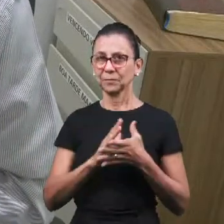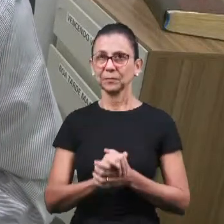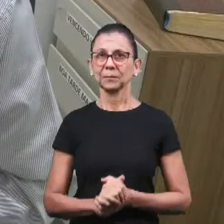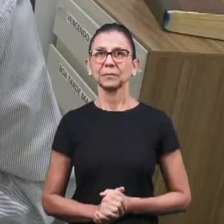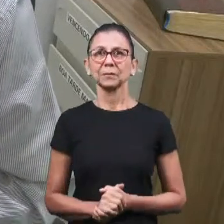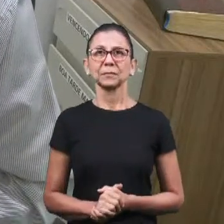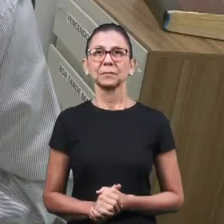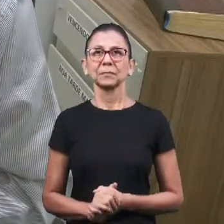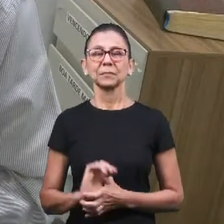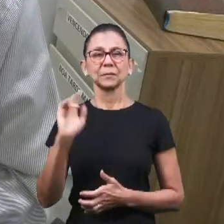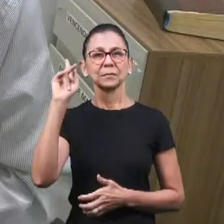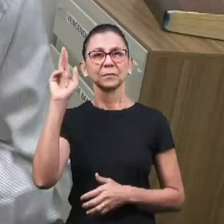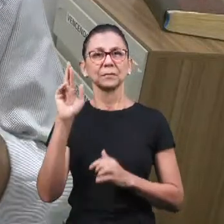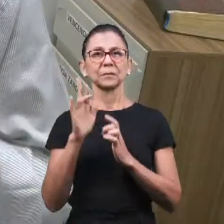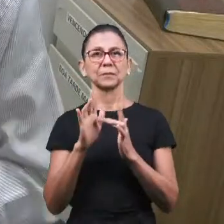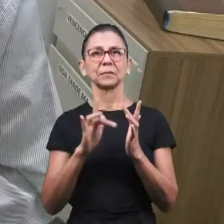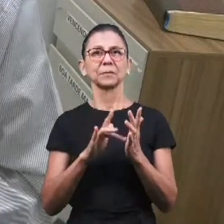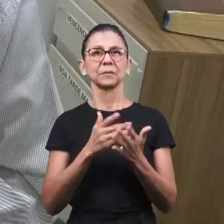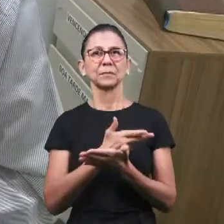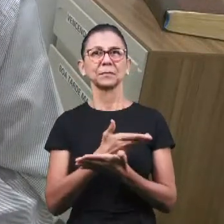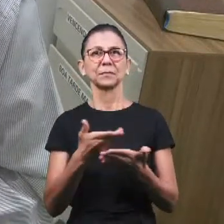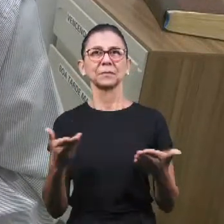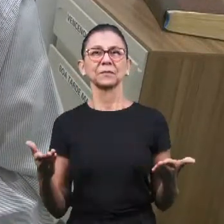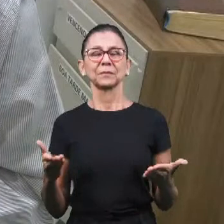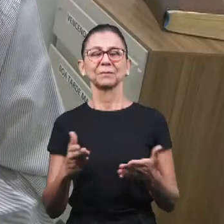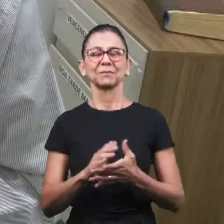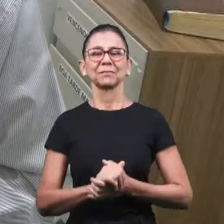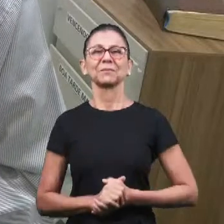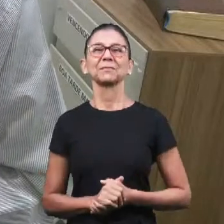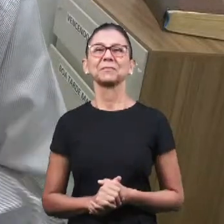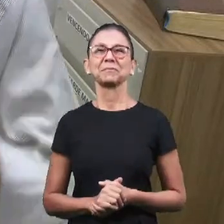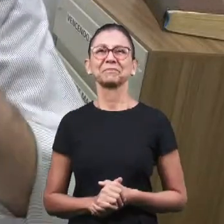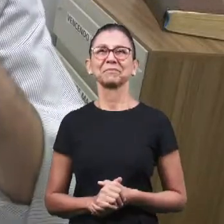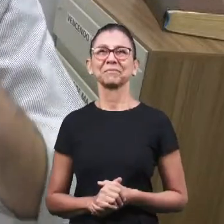Amém. A paz do Senhor. A paz do Senhor. Aguardo os irmãos casa lá no culto.